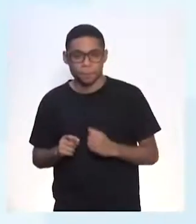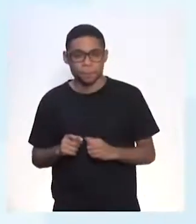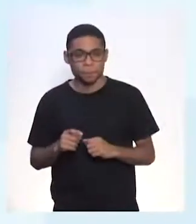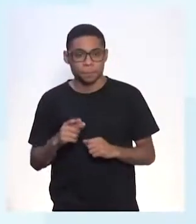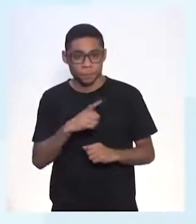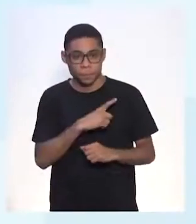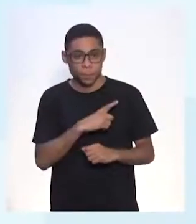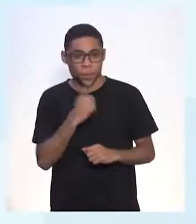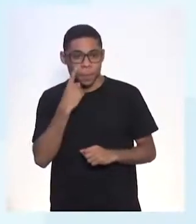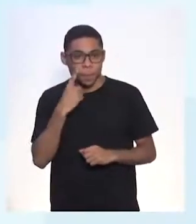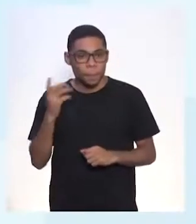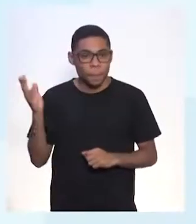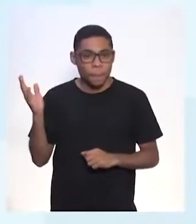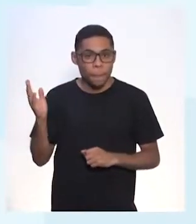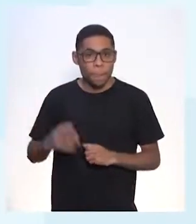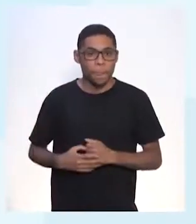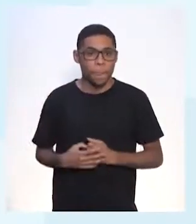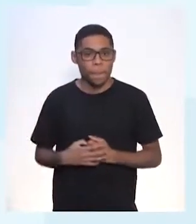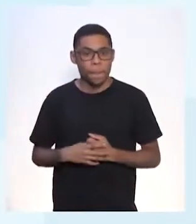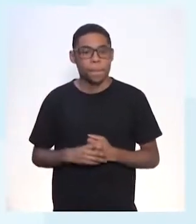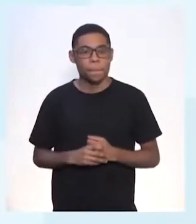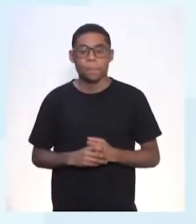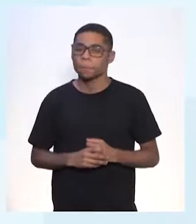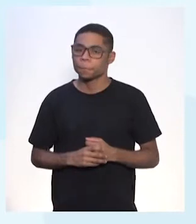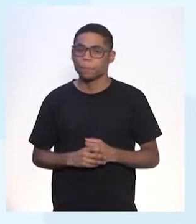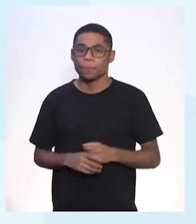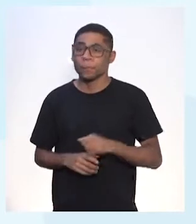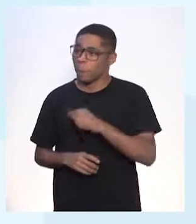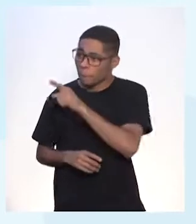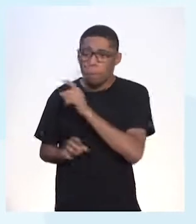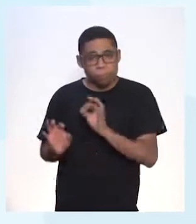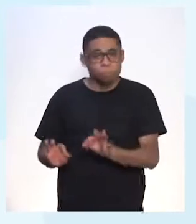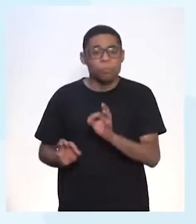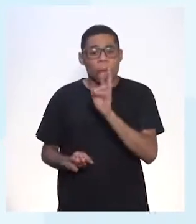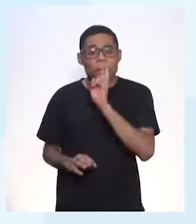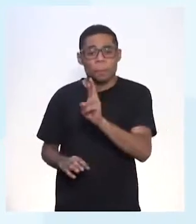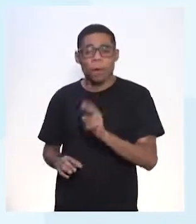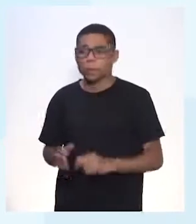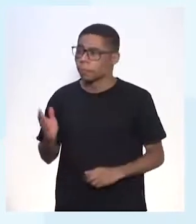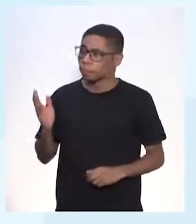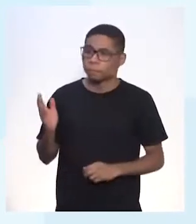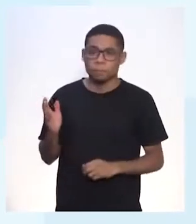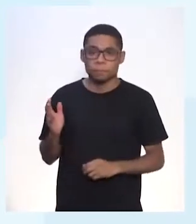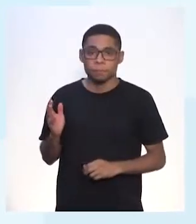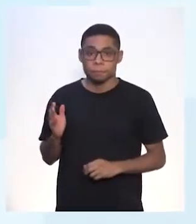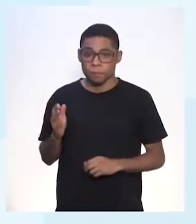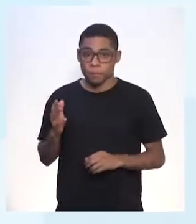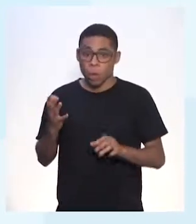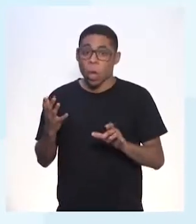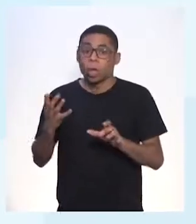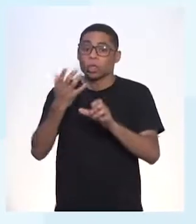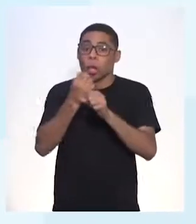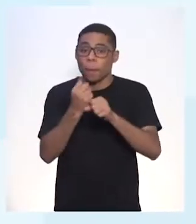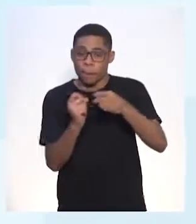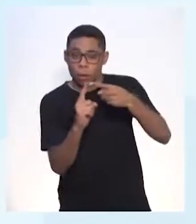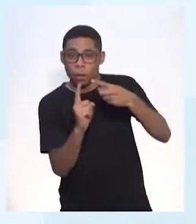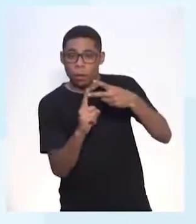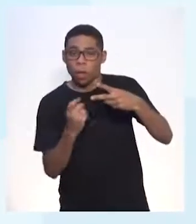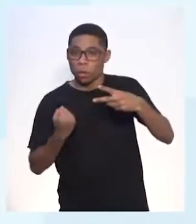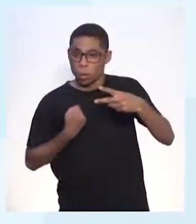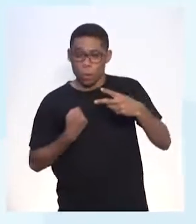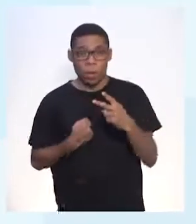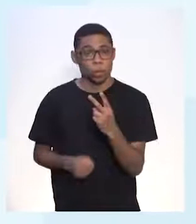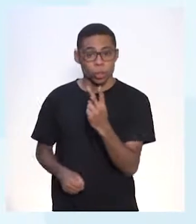na resolução, a gente vai enxergar ali já, essa seria a resposta aí, como vocês colocariam. Então, a soma de dois números.